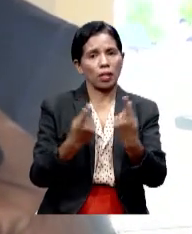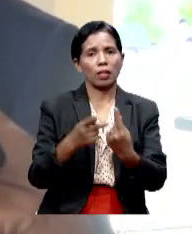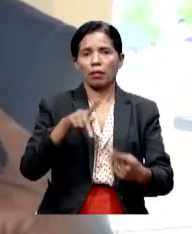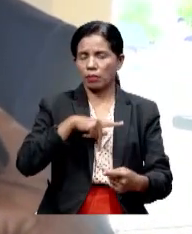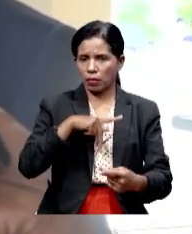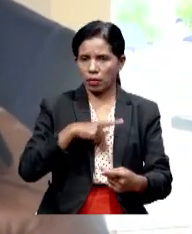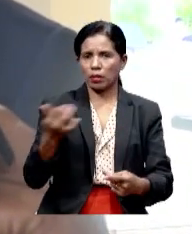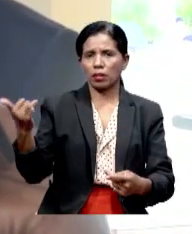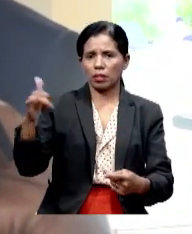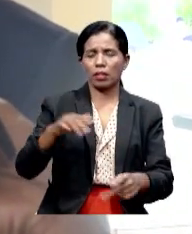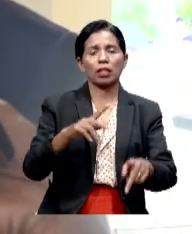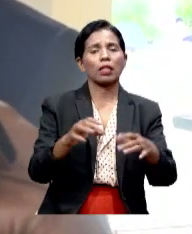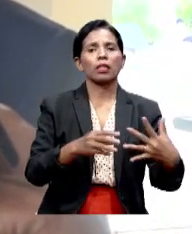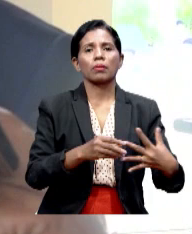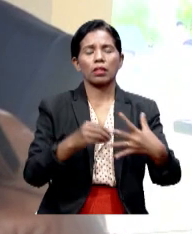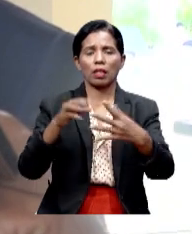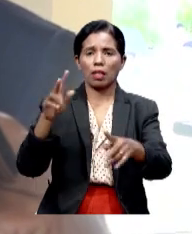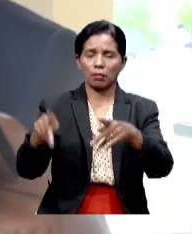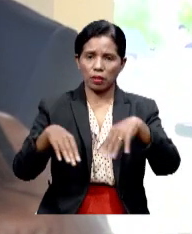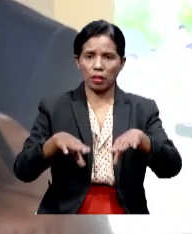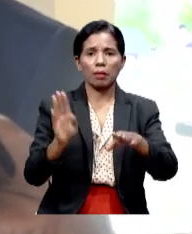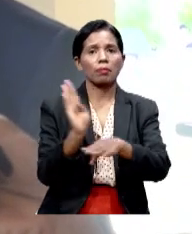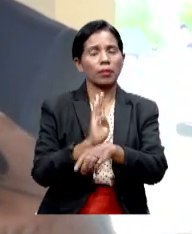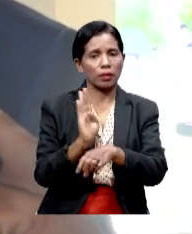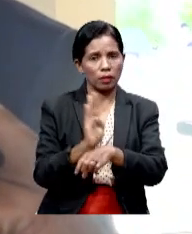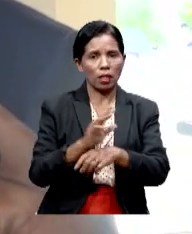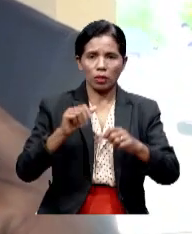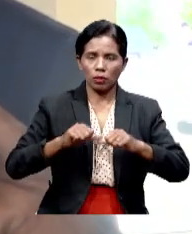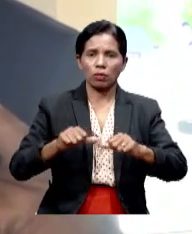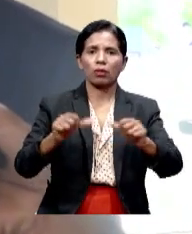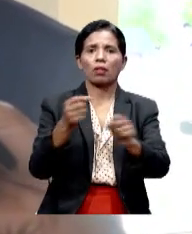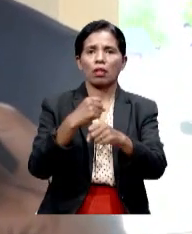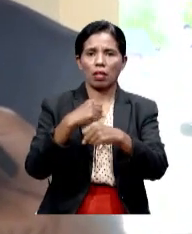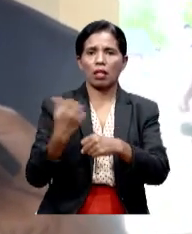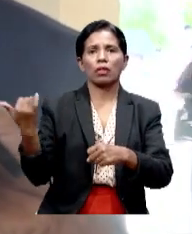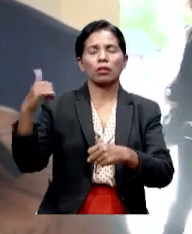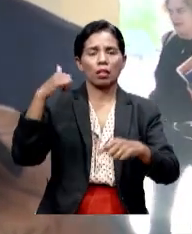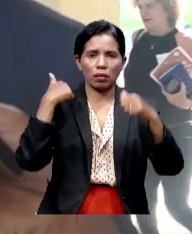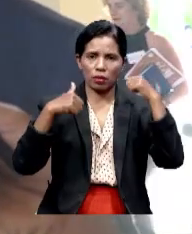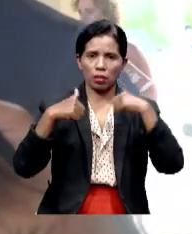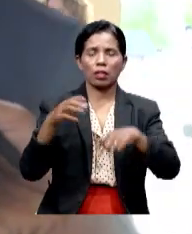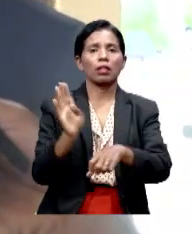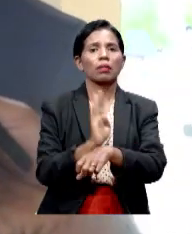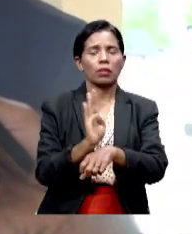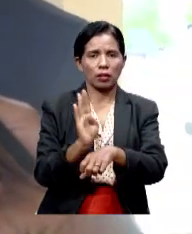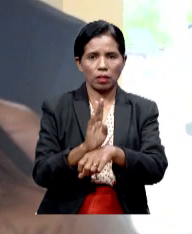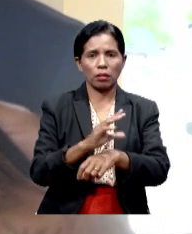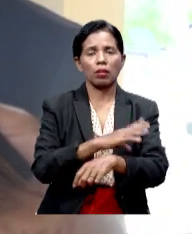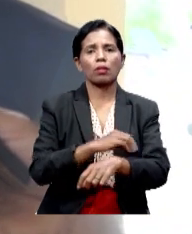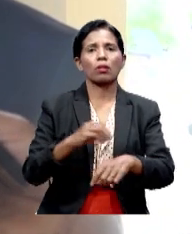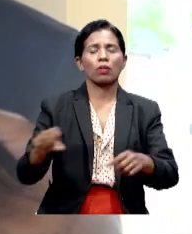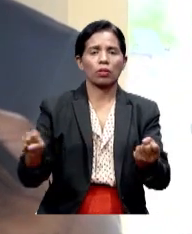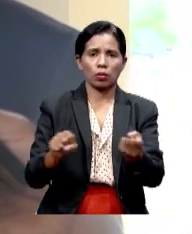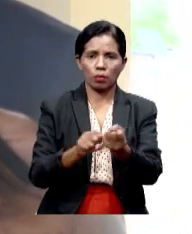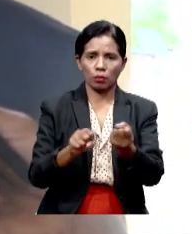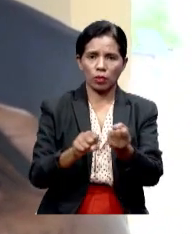a comerciante sira para sira ne bele continua halau sira ne atividades negócios, nomos contribui ba